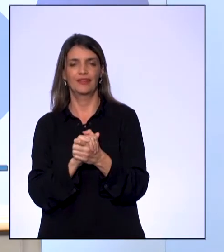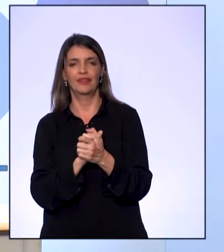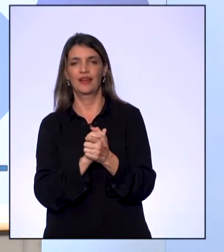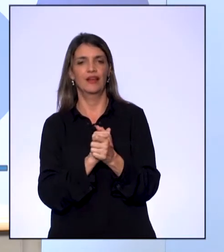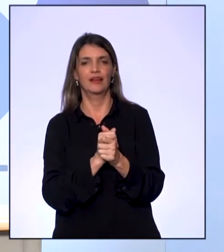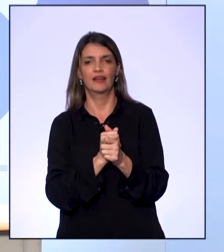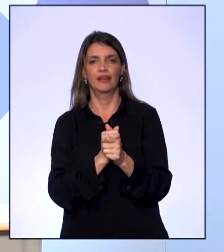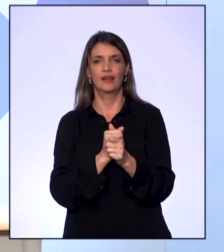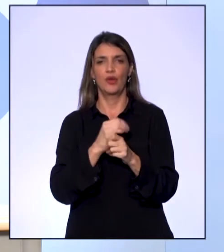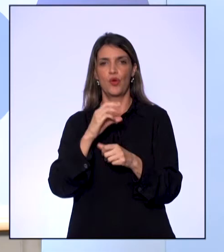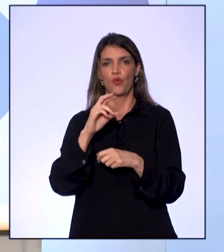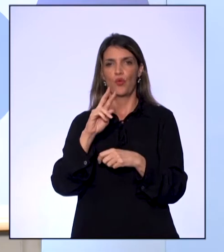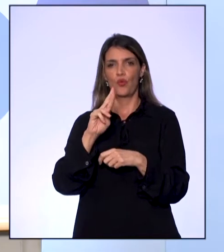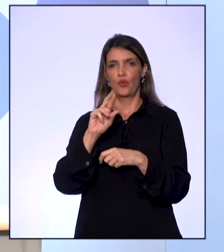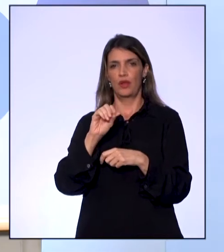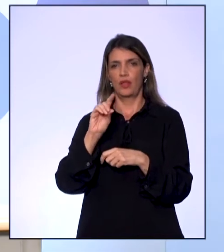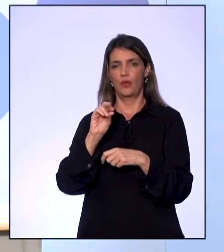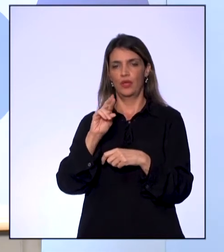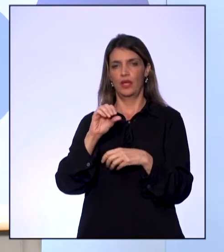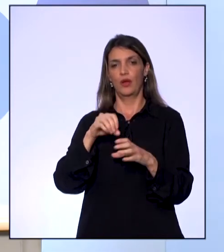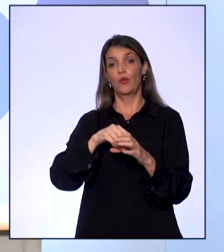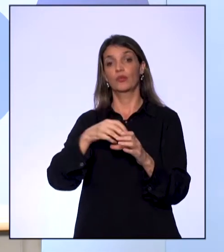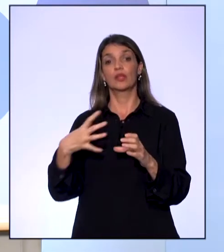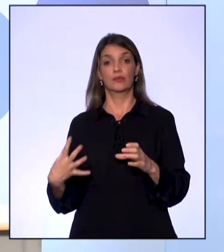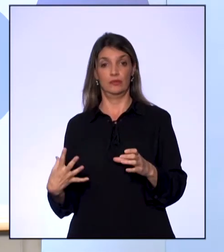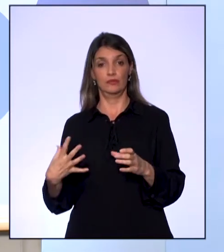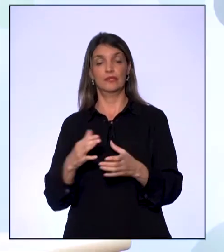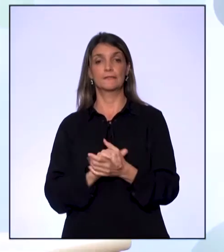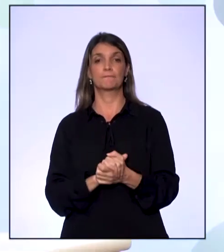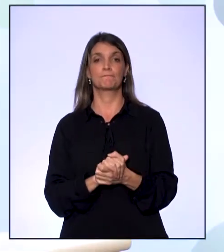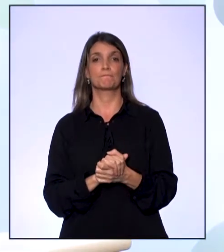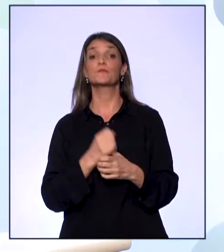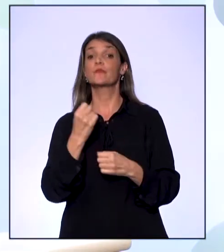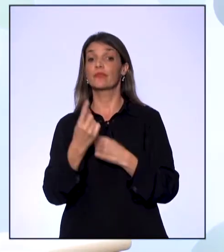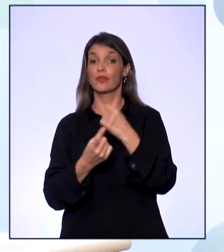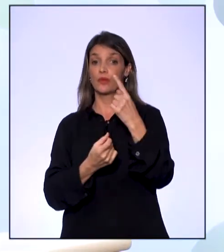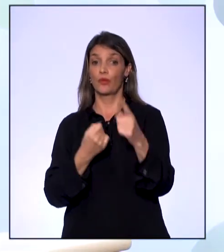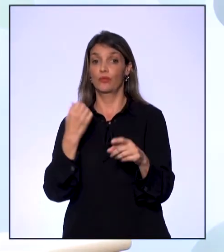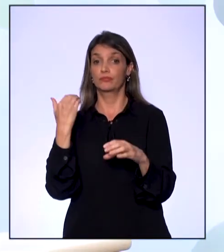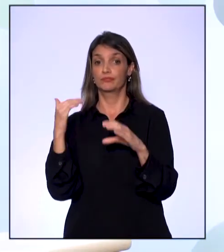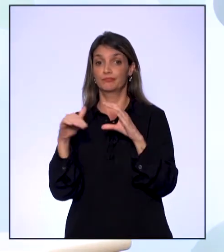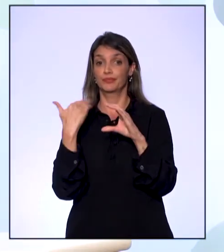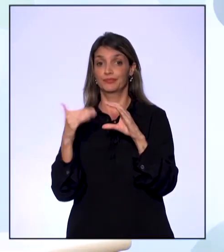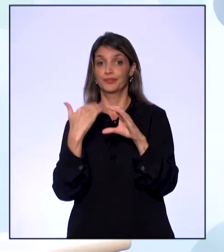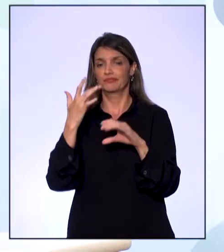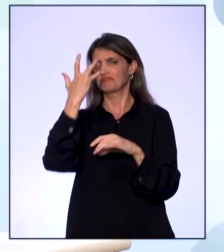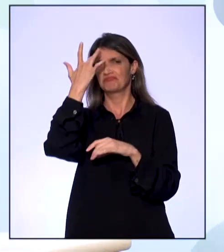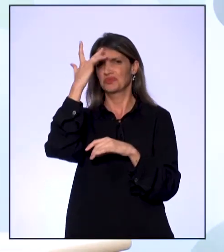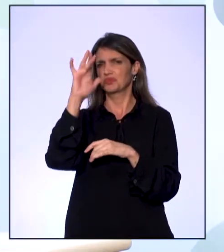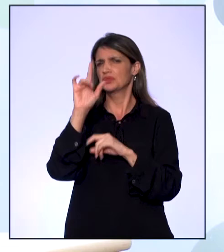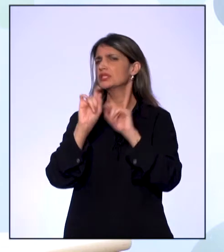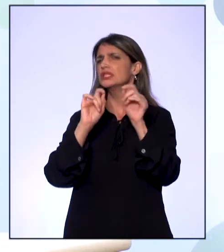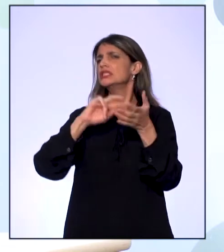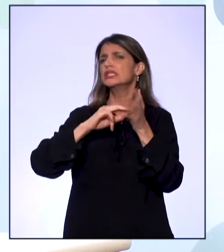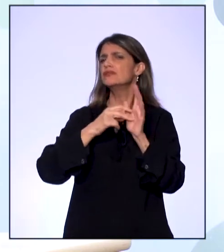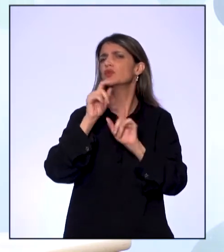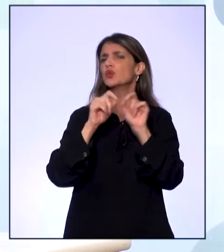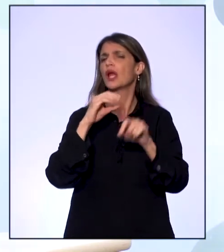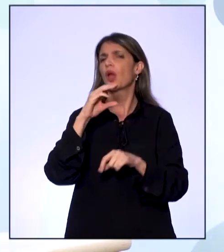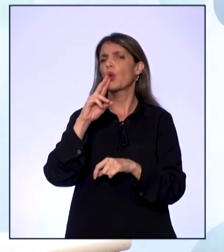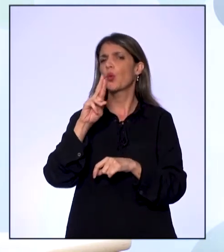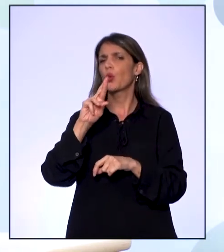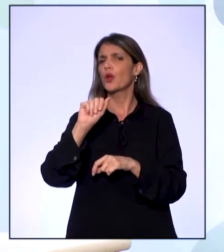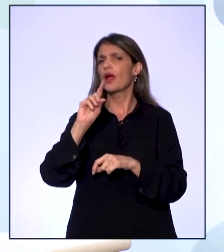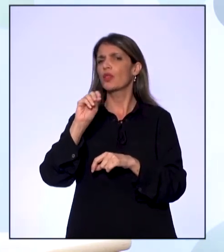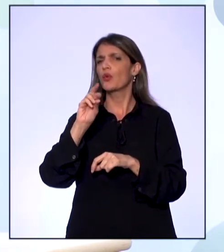de curadoria de conteúdo, né? Então, alguns colocaram aqui que não sabem o que é curadoria de conteúdo. Isso.